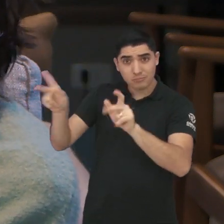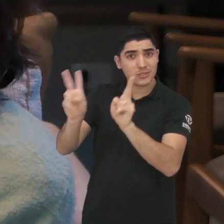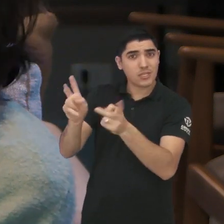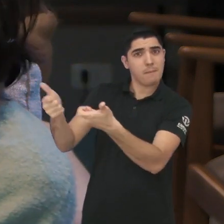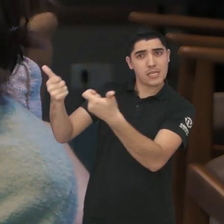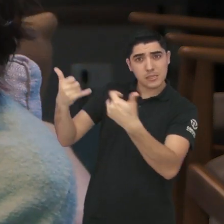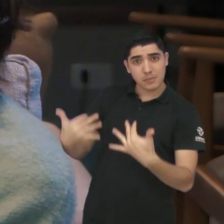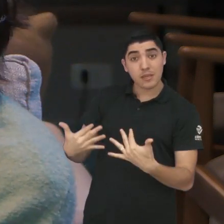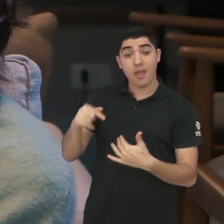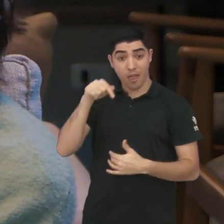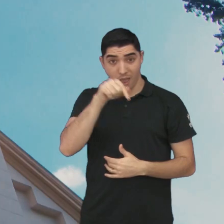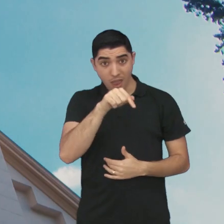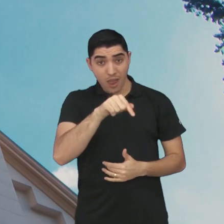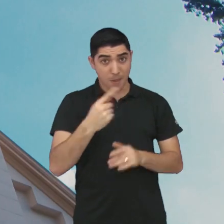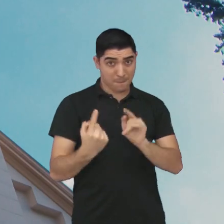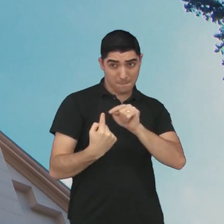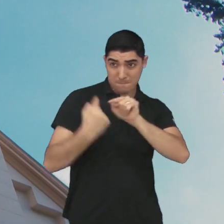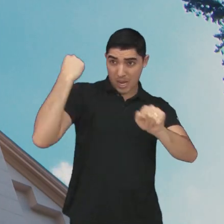fase é a alma da cidade.